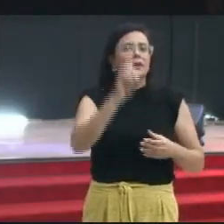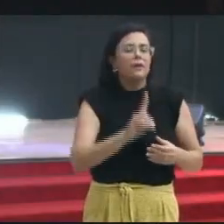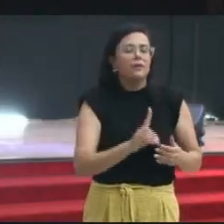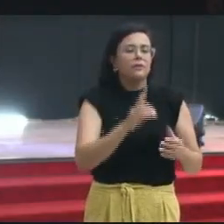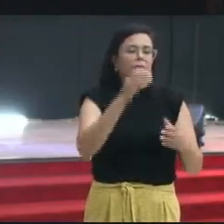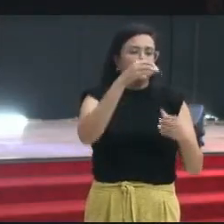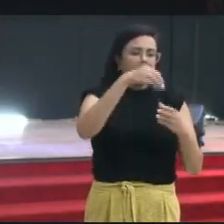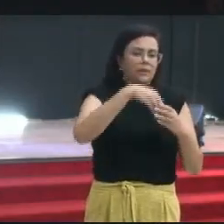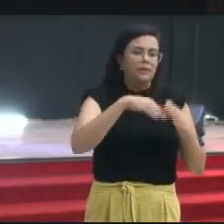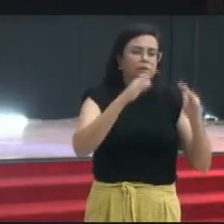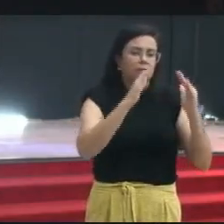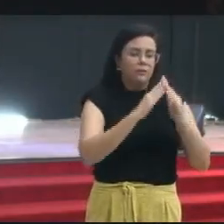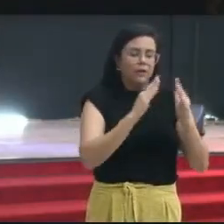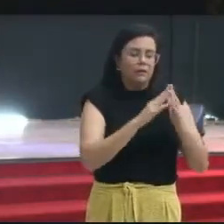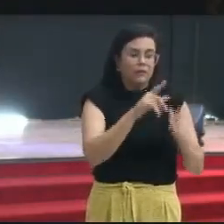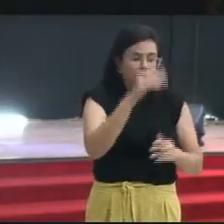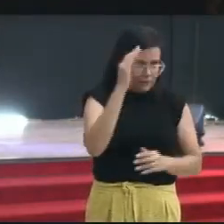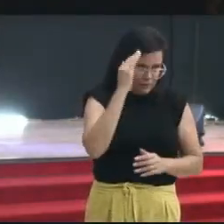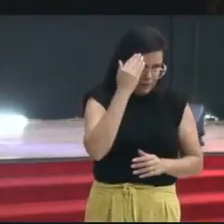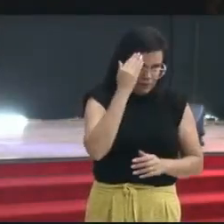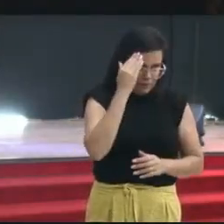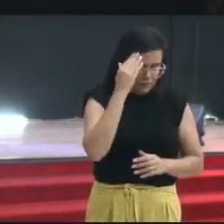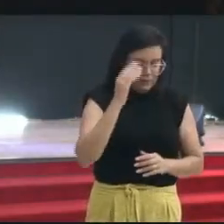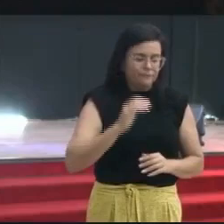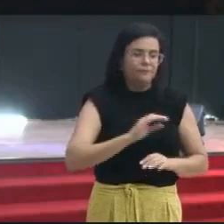me entendem, digam glória a Deus.